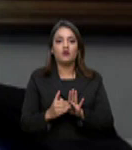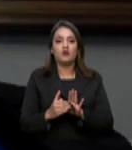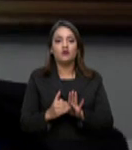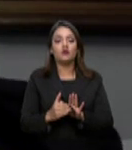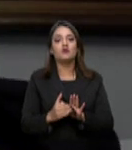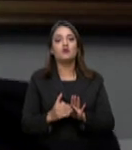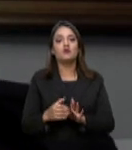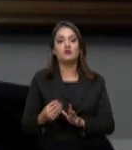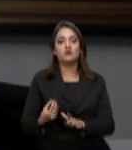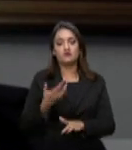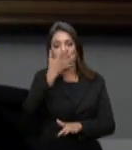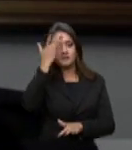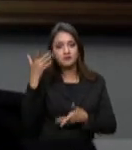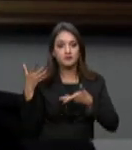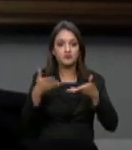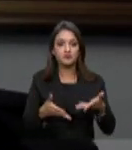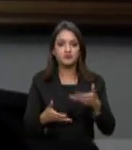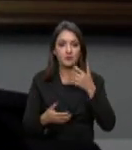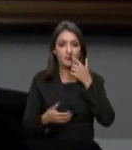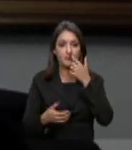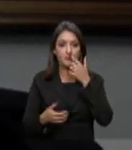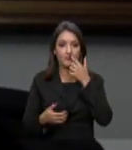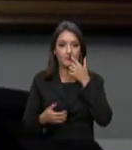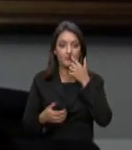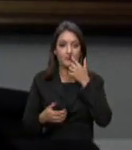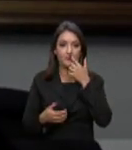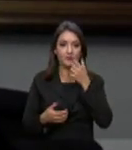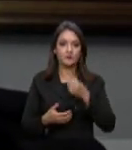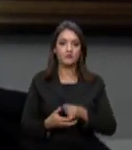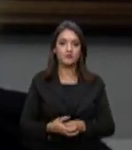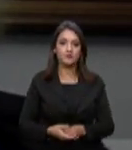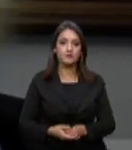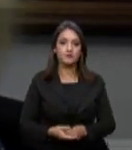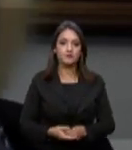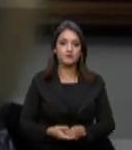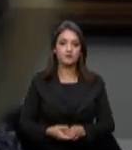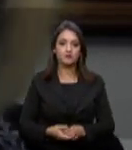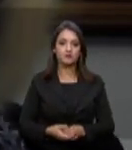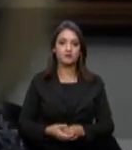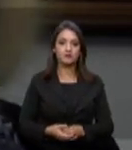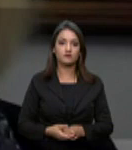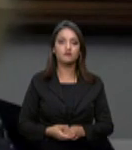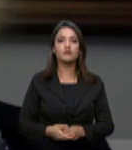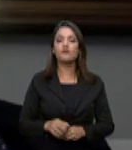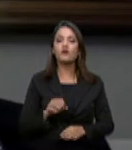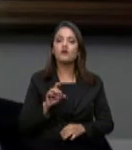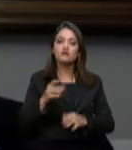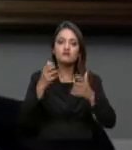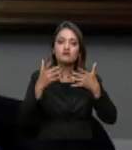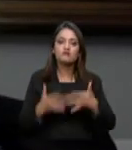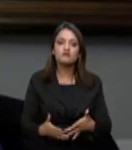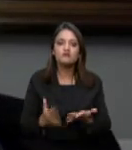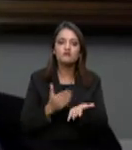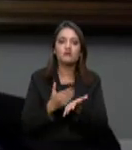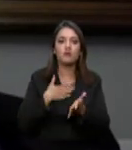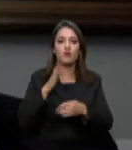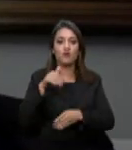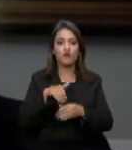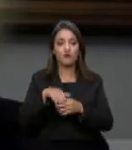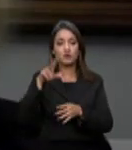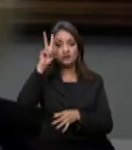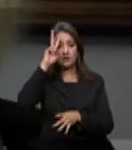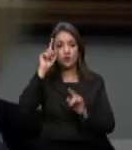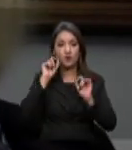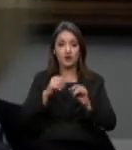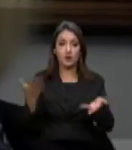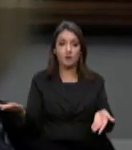presentes É apenas para concatenar as preguiças do próprio E lembra que se trata na